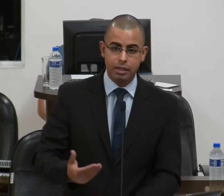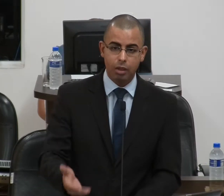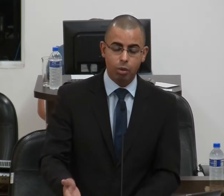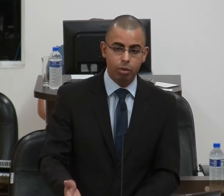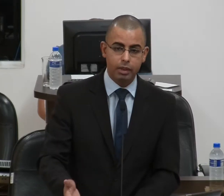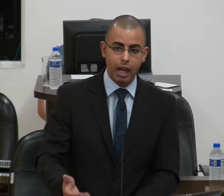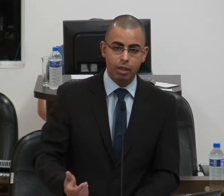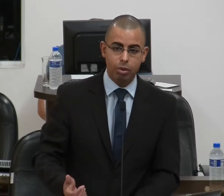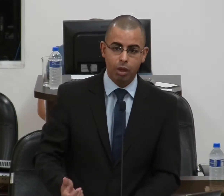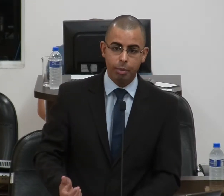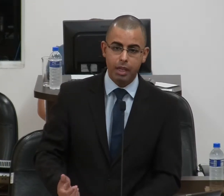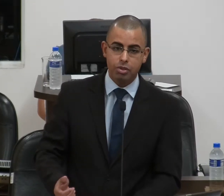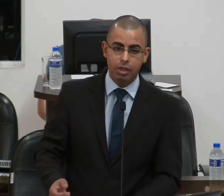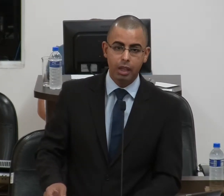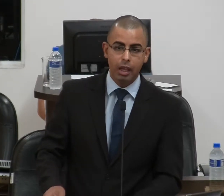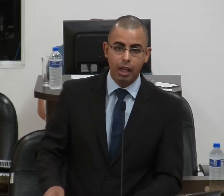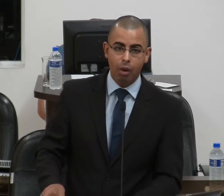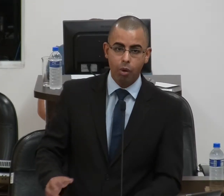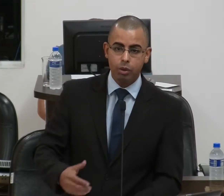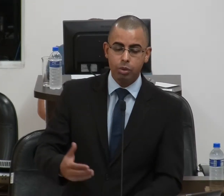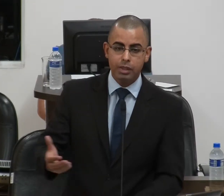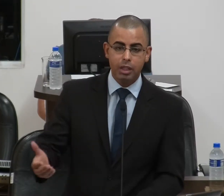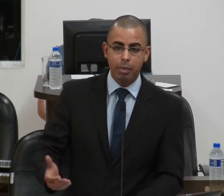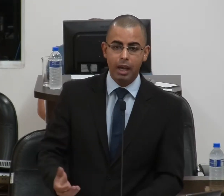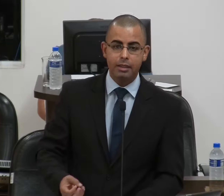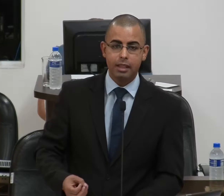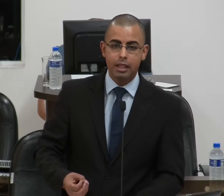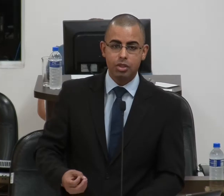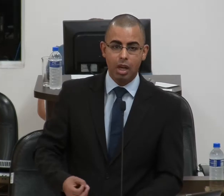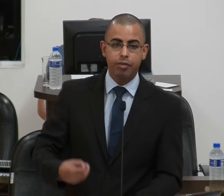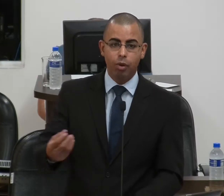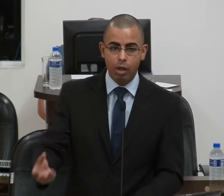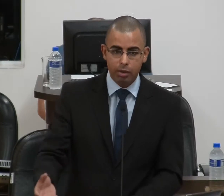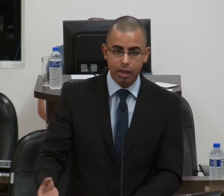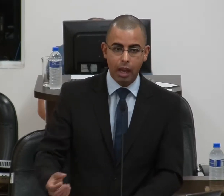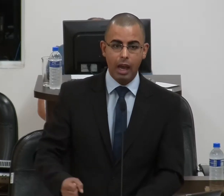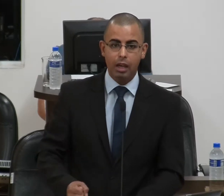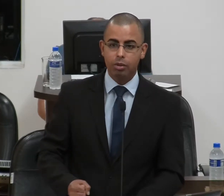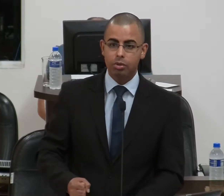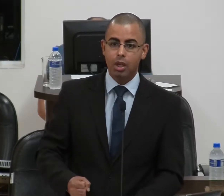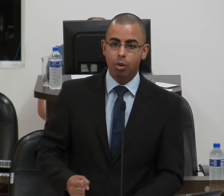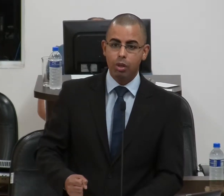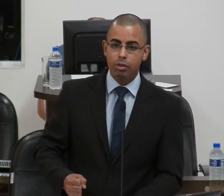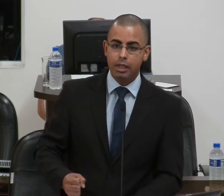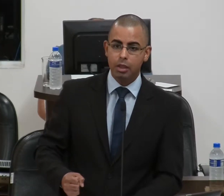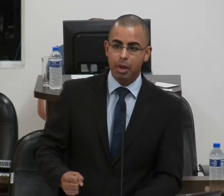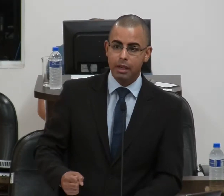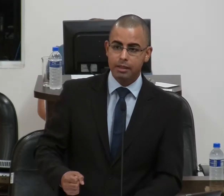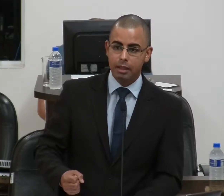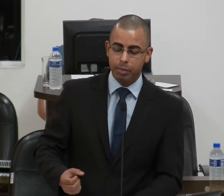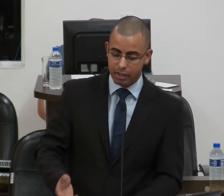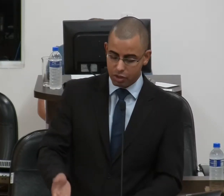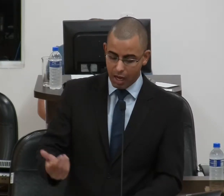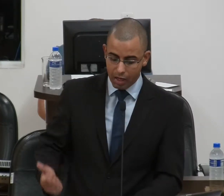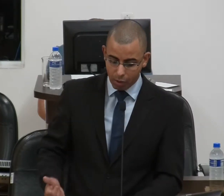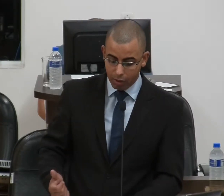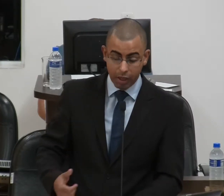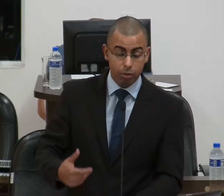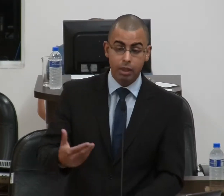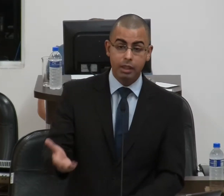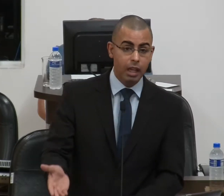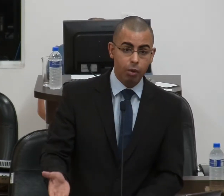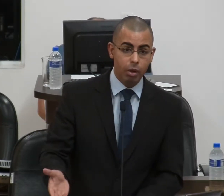serviço, está no contrato realmente? Quantos animais já foram enterrados? Quantos animais essa empresa já